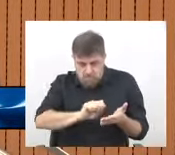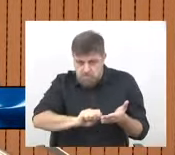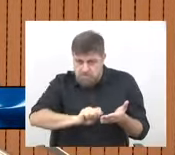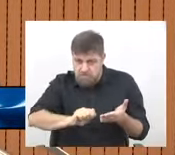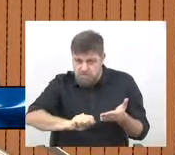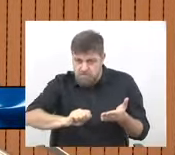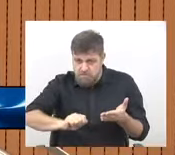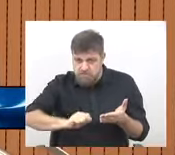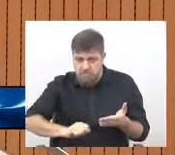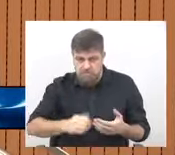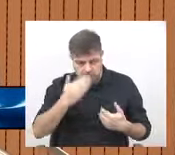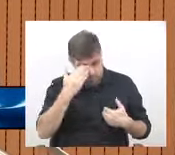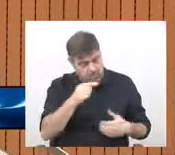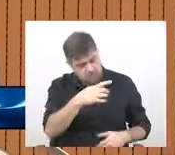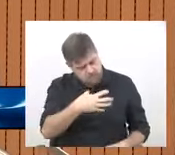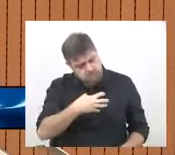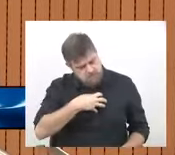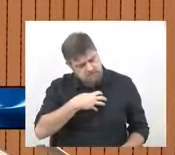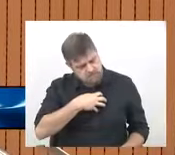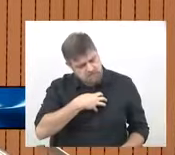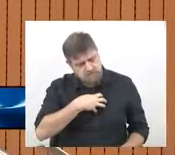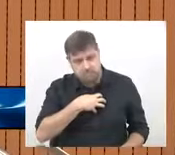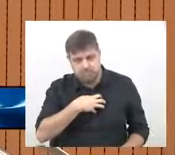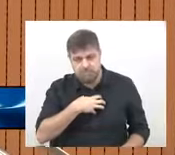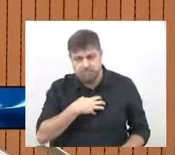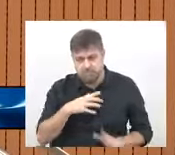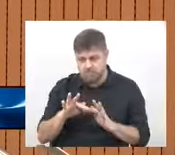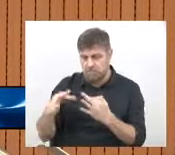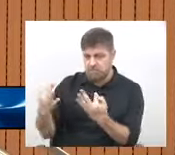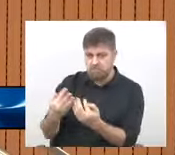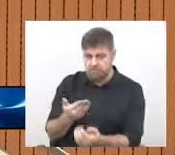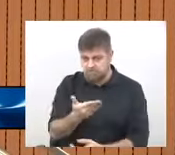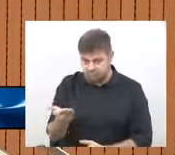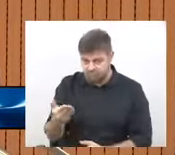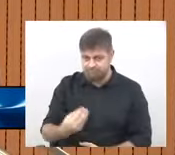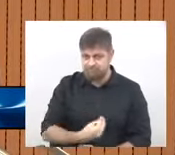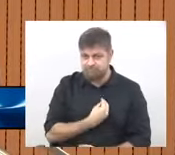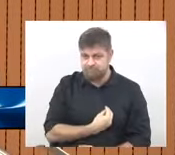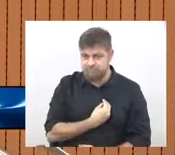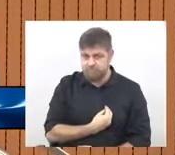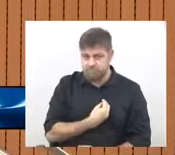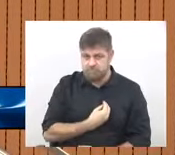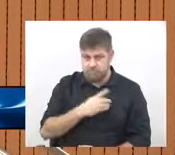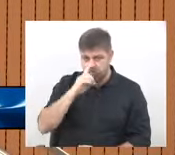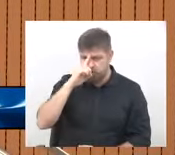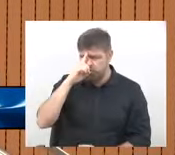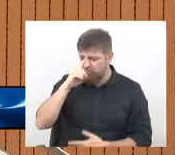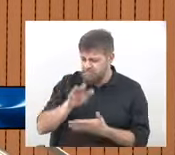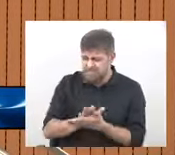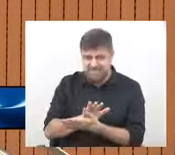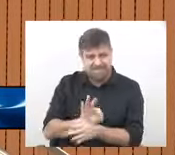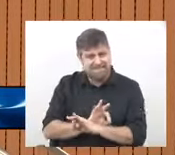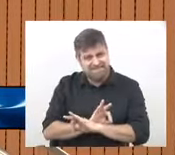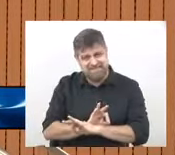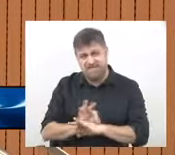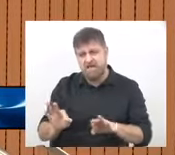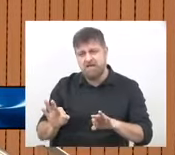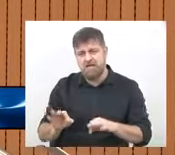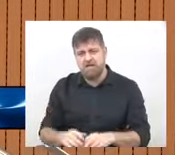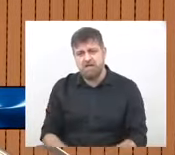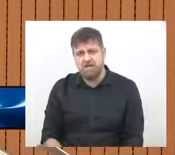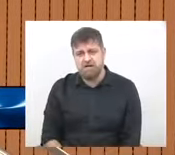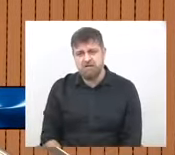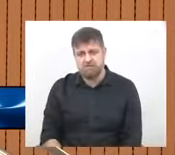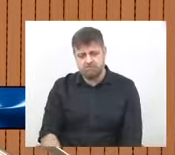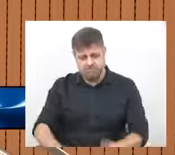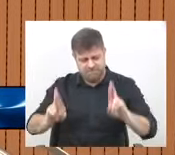muito pela sensibilidade, e como os familiares estão presentes aqui, sem sombra de dúvida alguma, eu